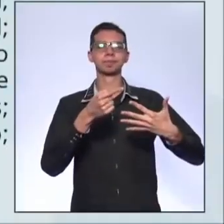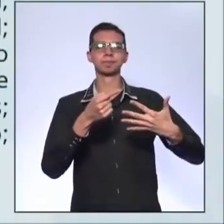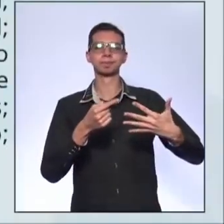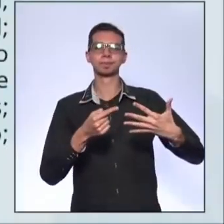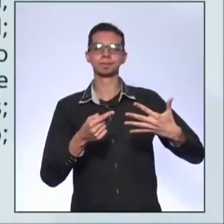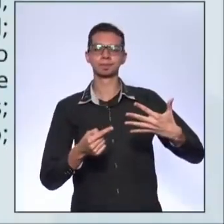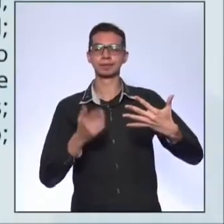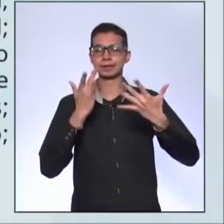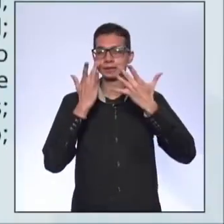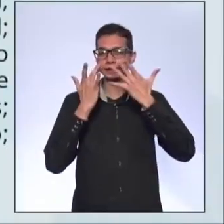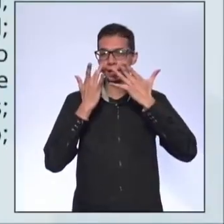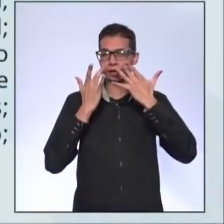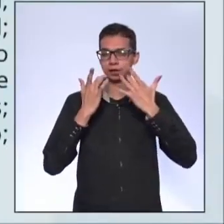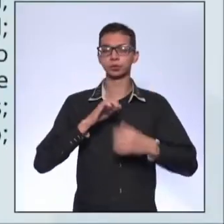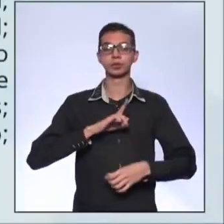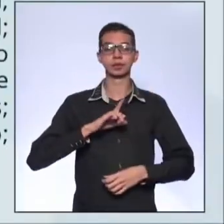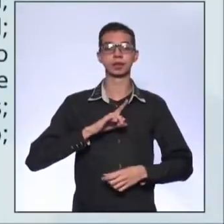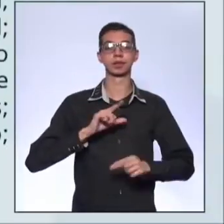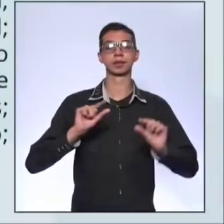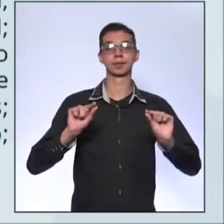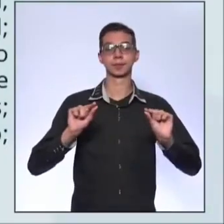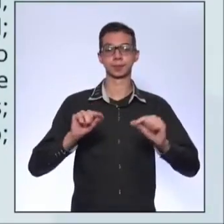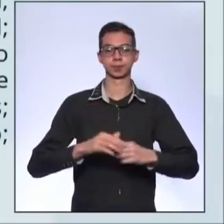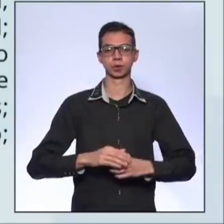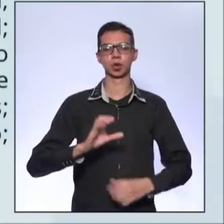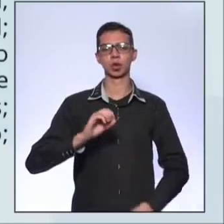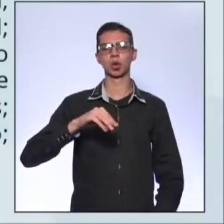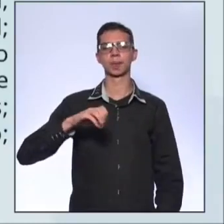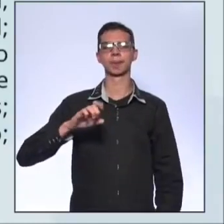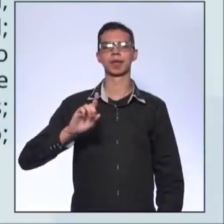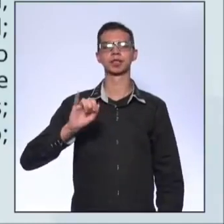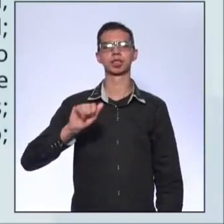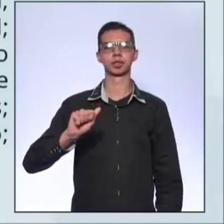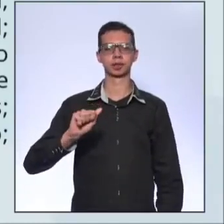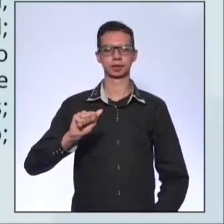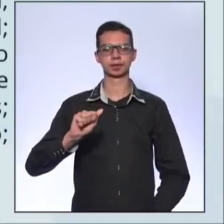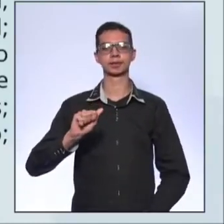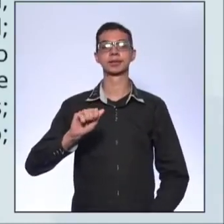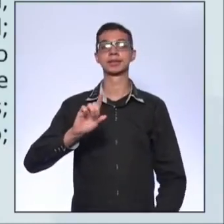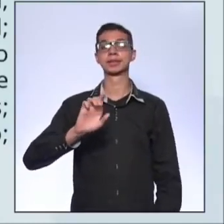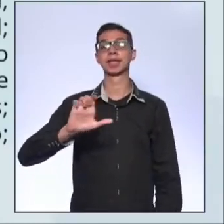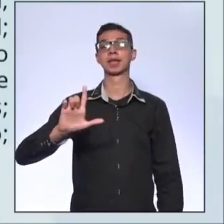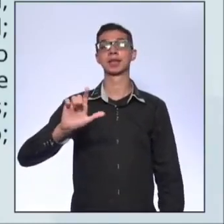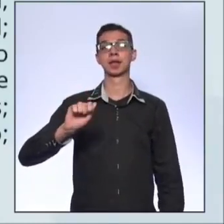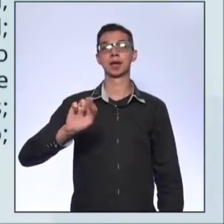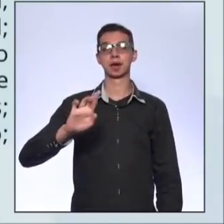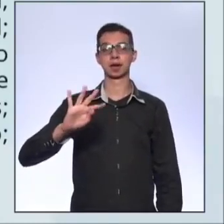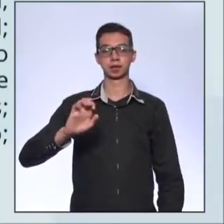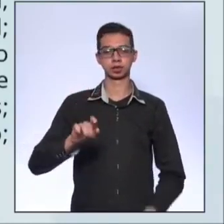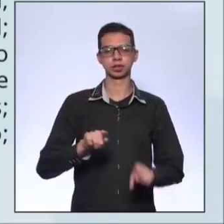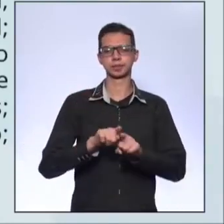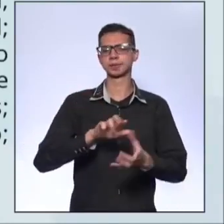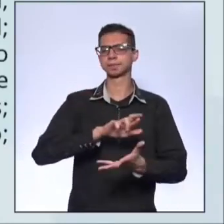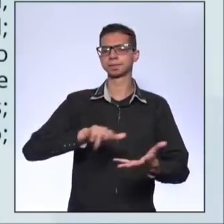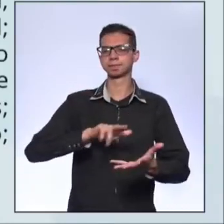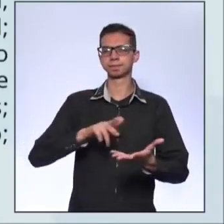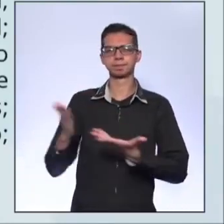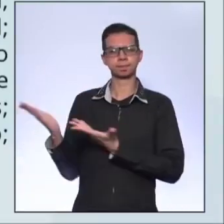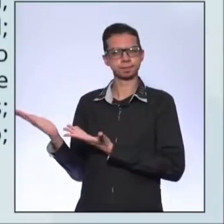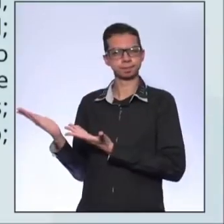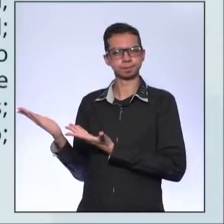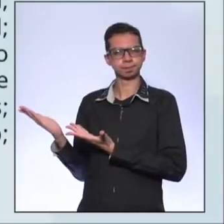temos aí as artes circenses, a comédia dell'arte, as esculturas vivas, folia de reis, happening, improvisação